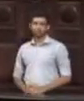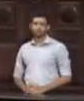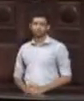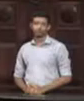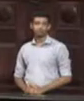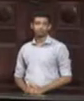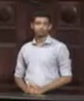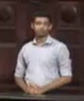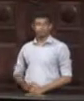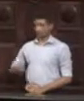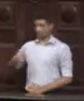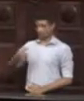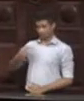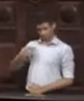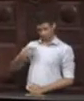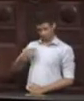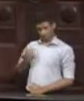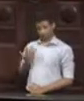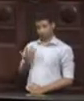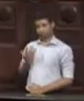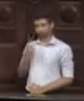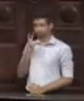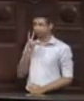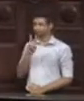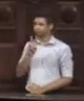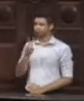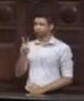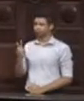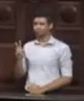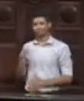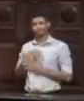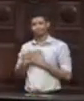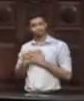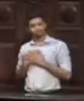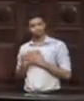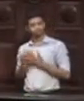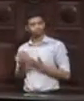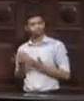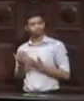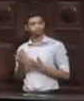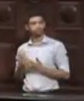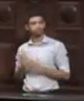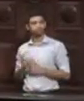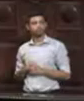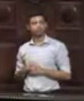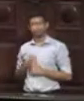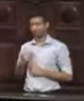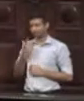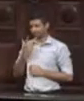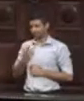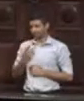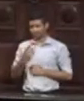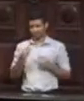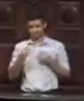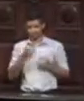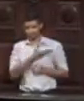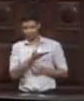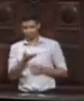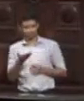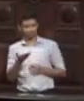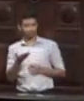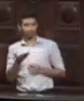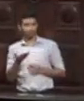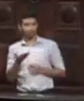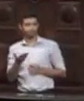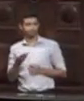de forma fraterna, nobre deputado Paulo Ramos, quero discordar, porque não é incompetência, muito pelo contrário, é